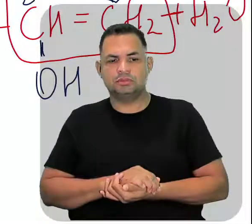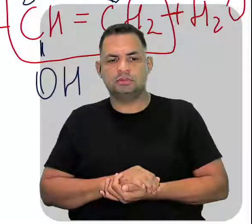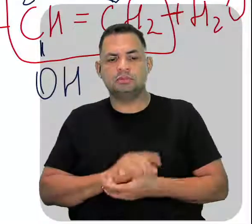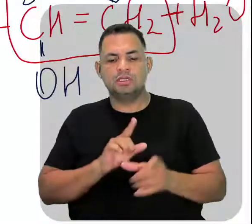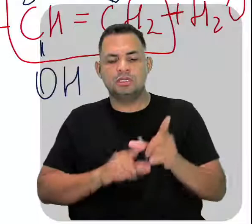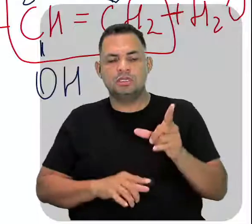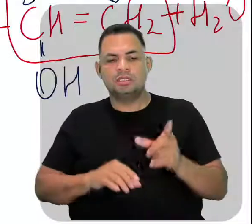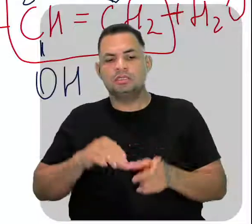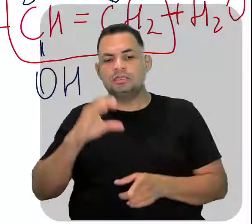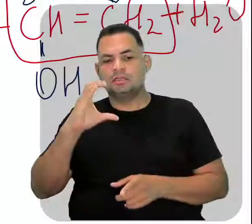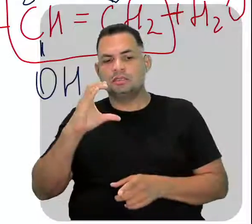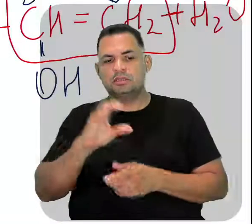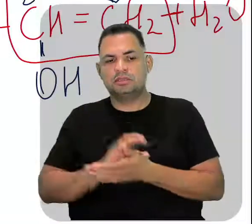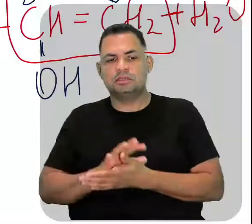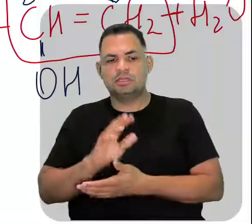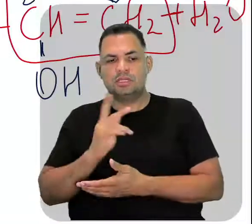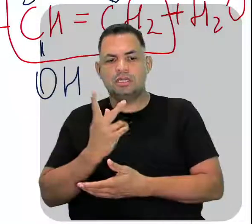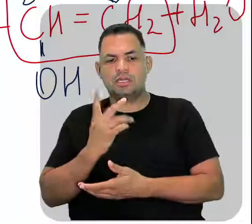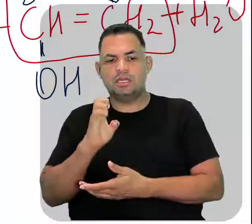Hexan